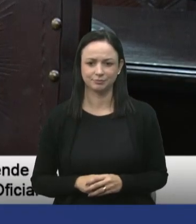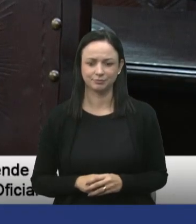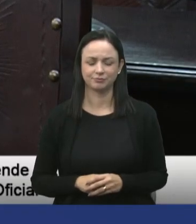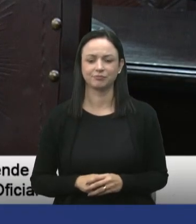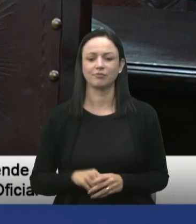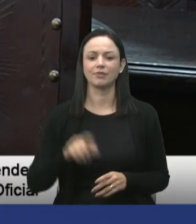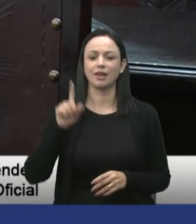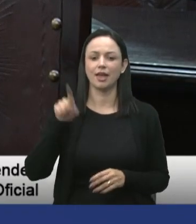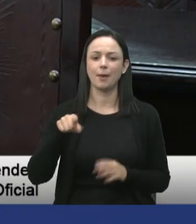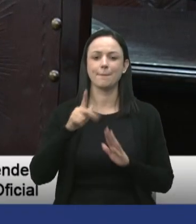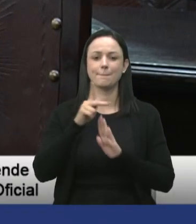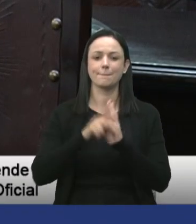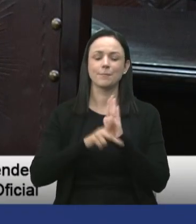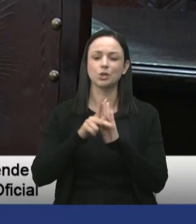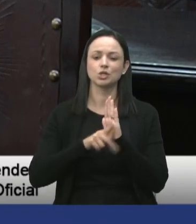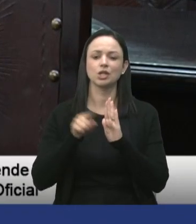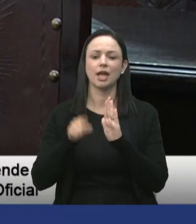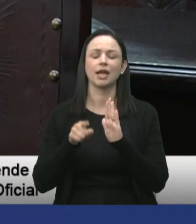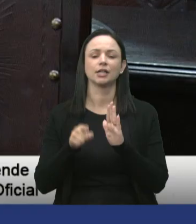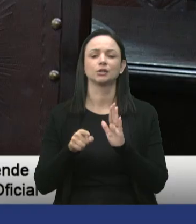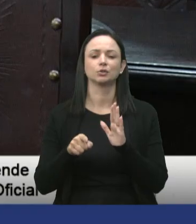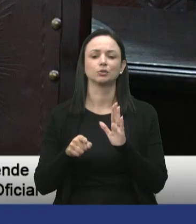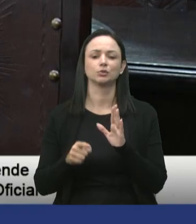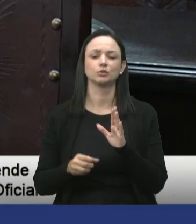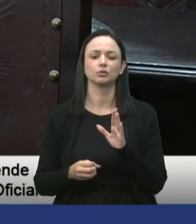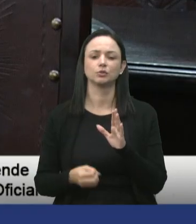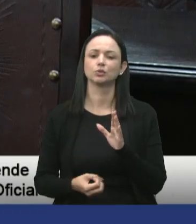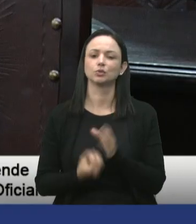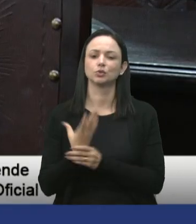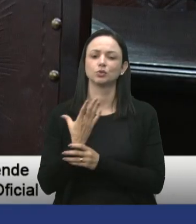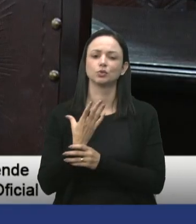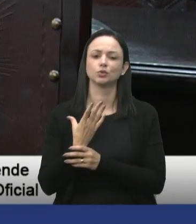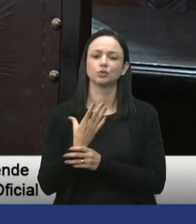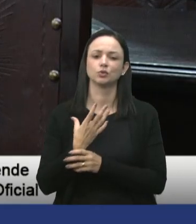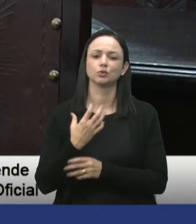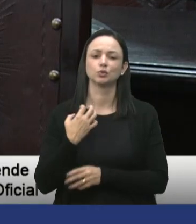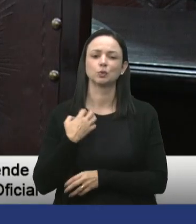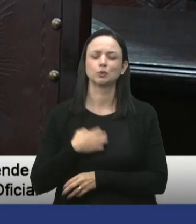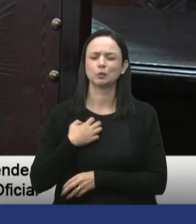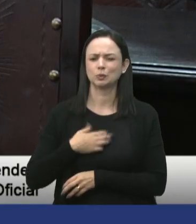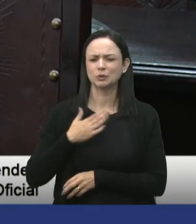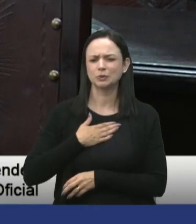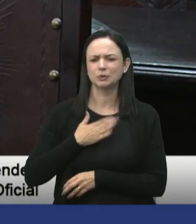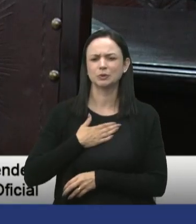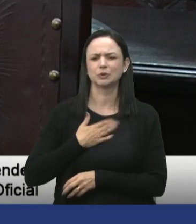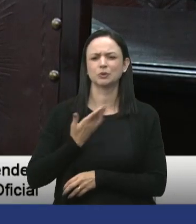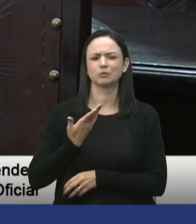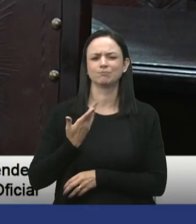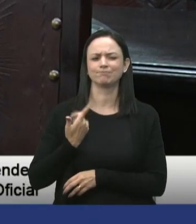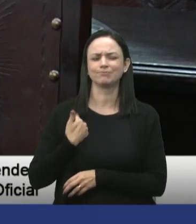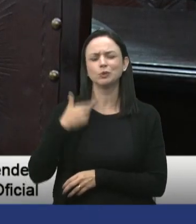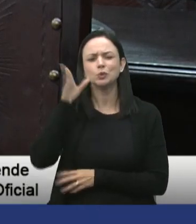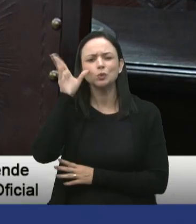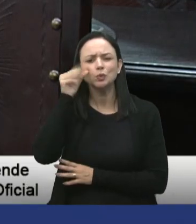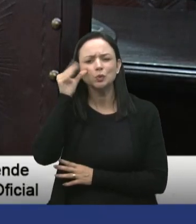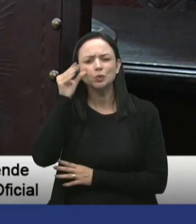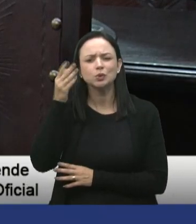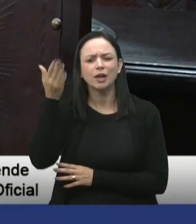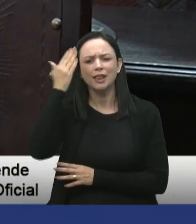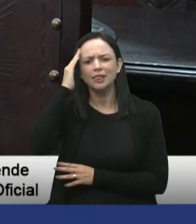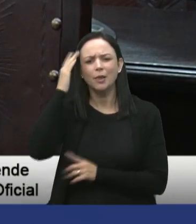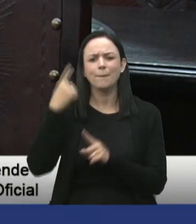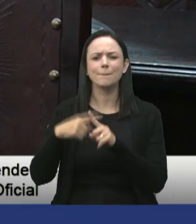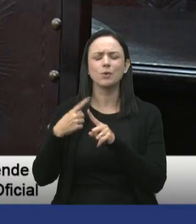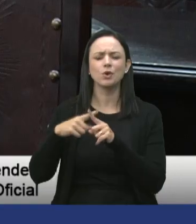Esse projeto ele surge de uma indignação minha mesmo, uma curiosidade em entender por que na